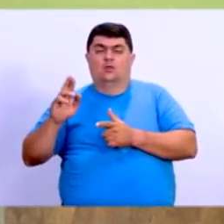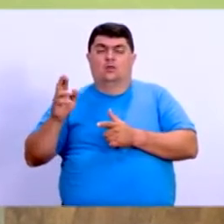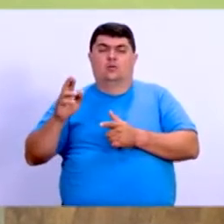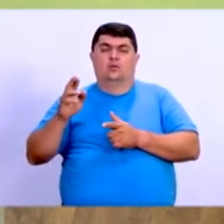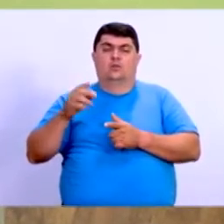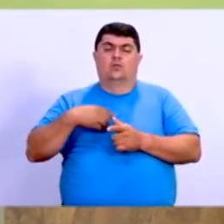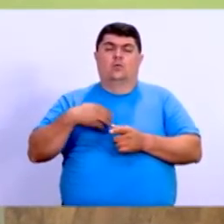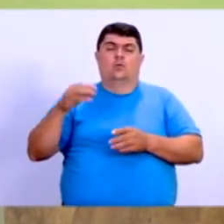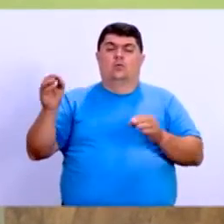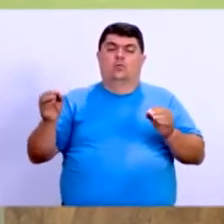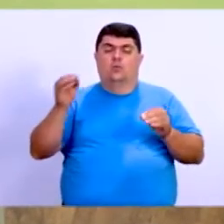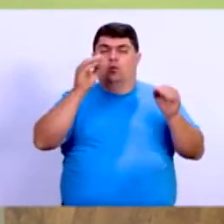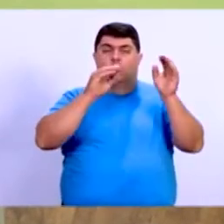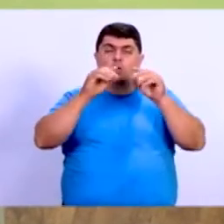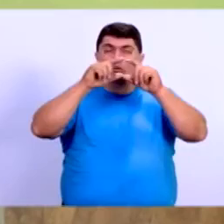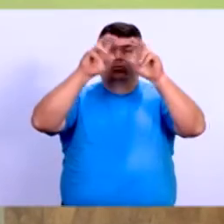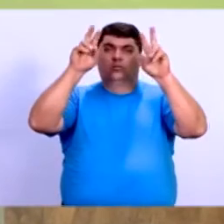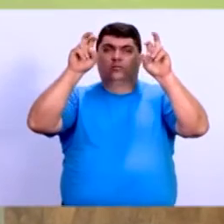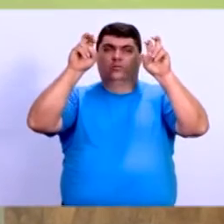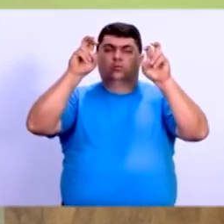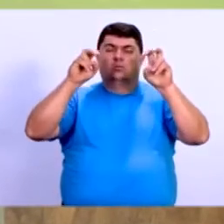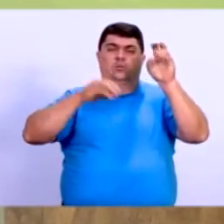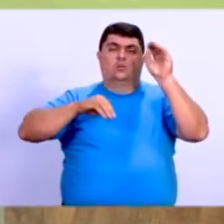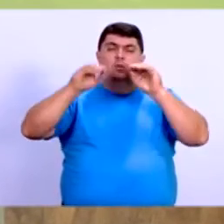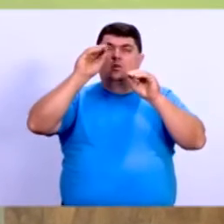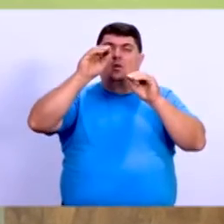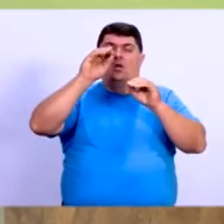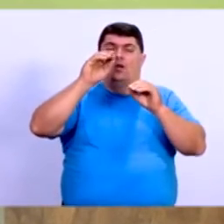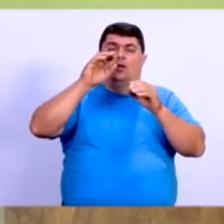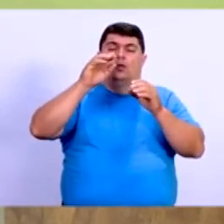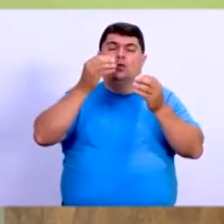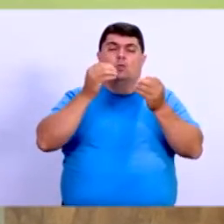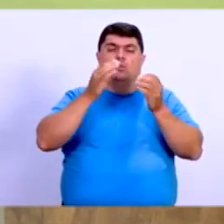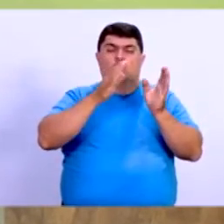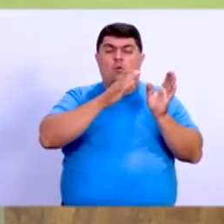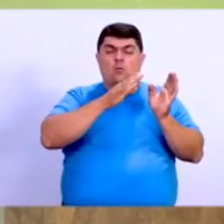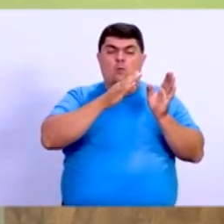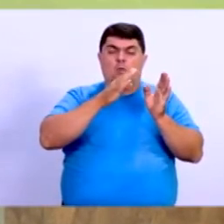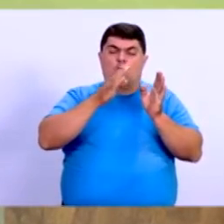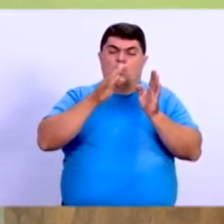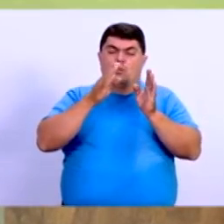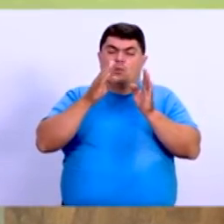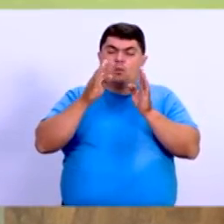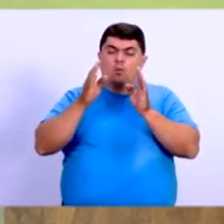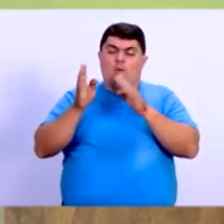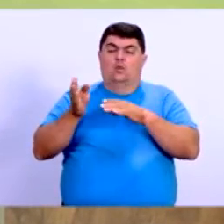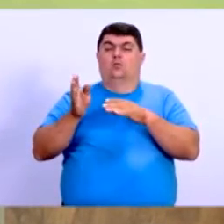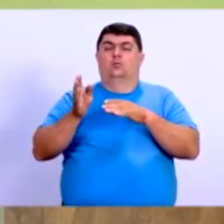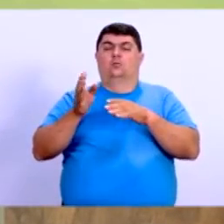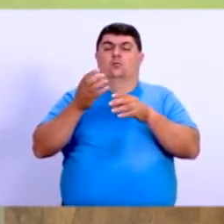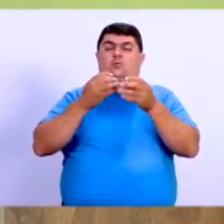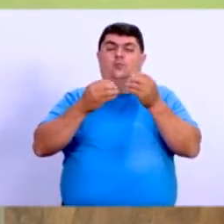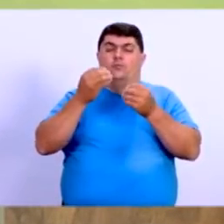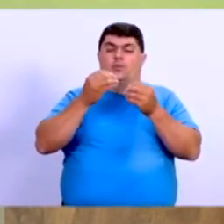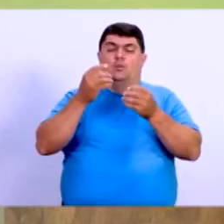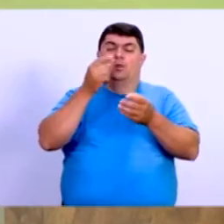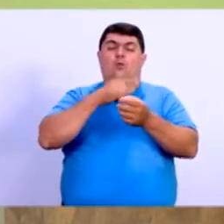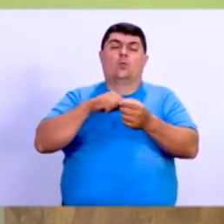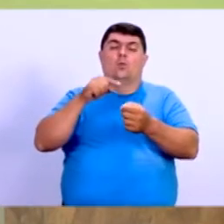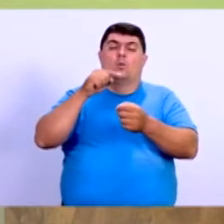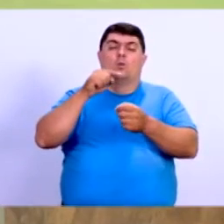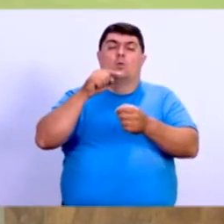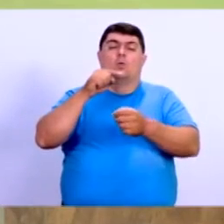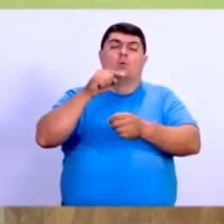sumário executivo, que é um roteiro do que é que você tem que fazer, qual é o problema, o objetivo pelo